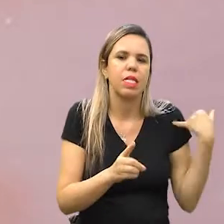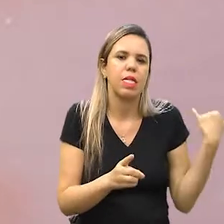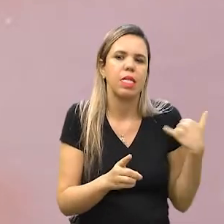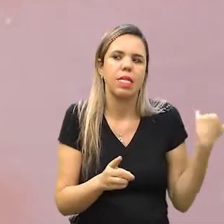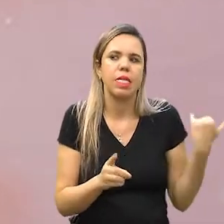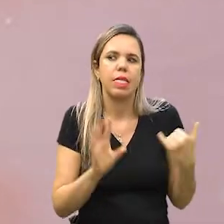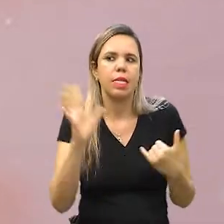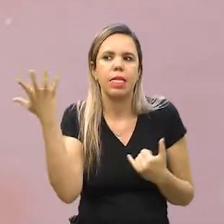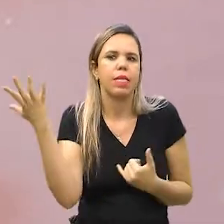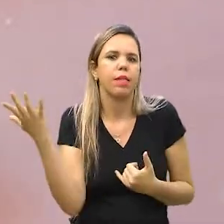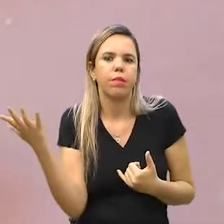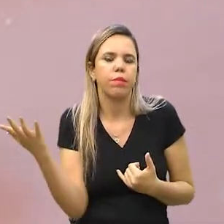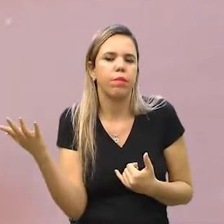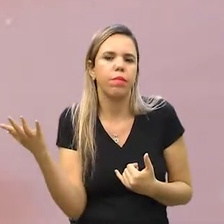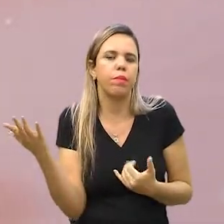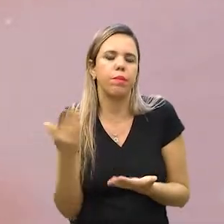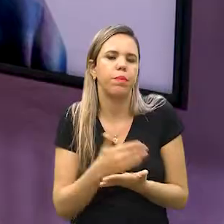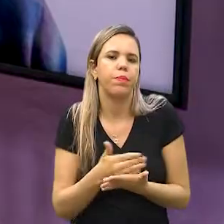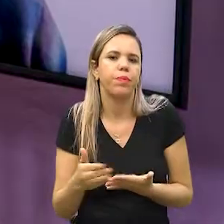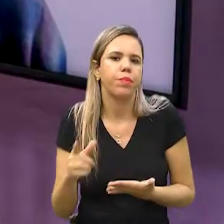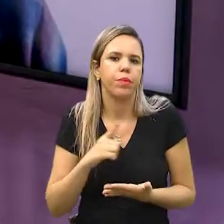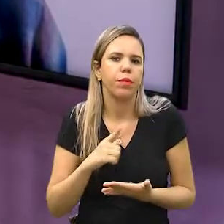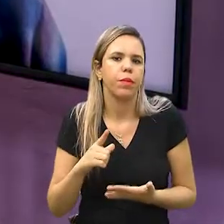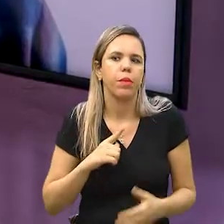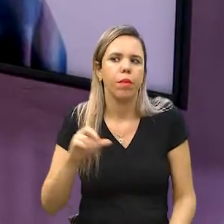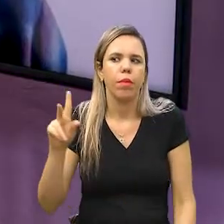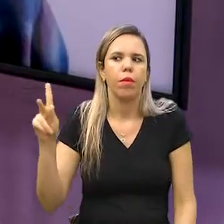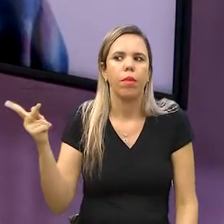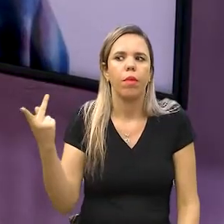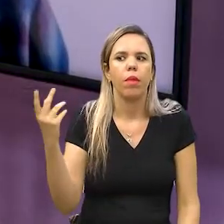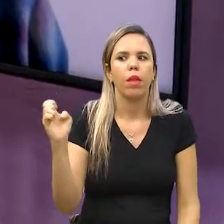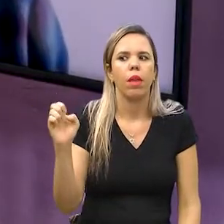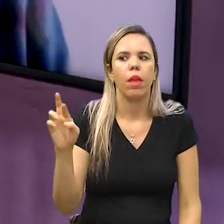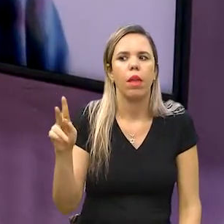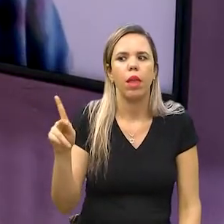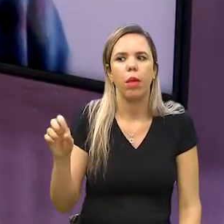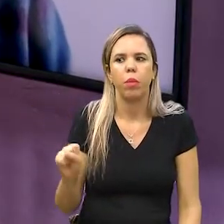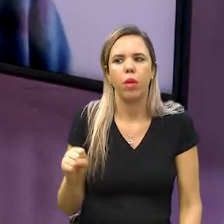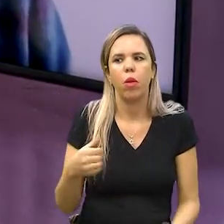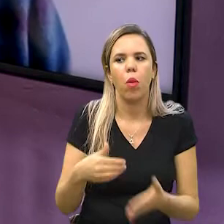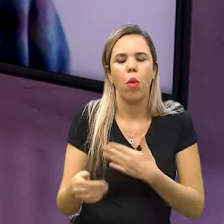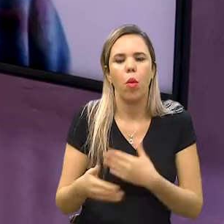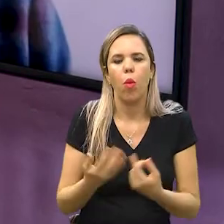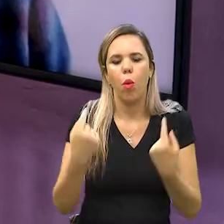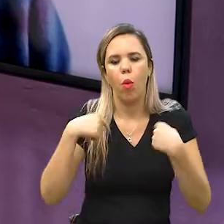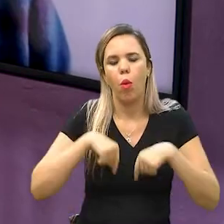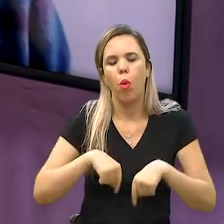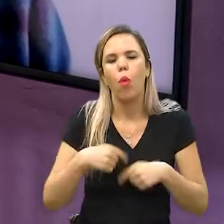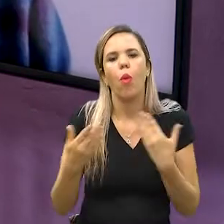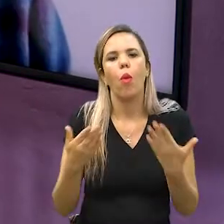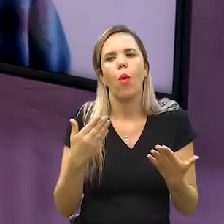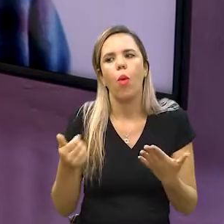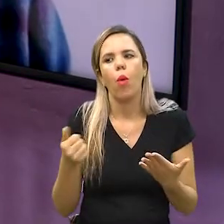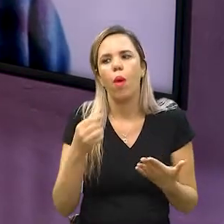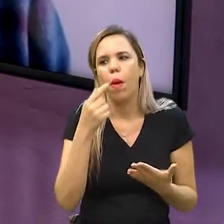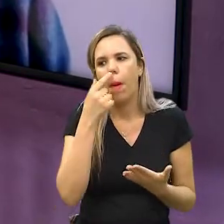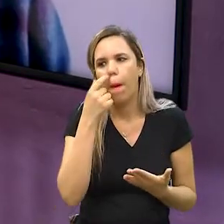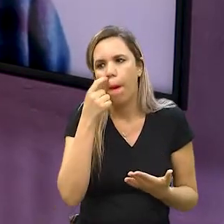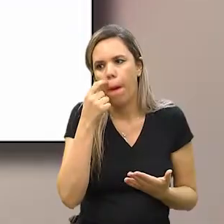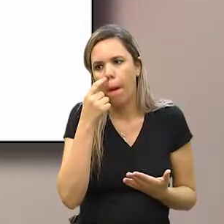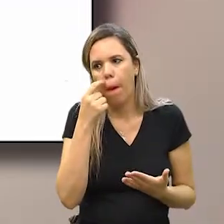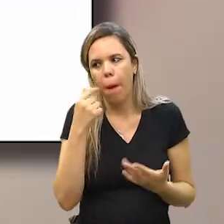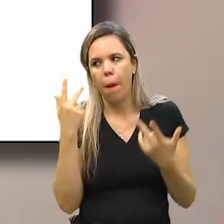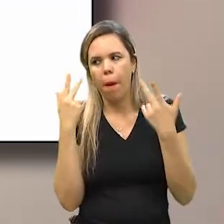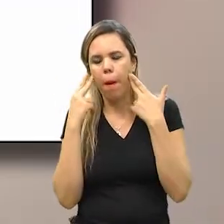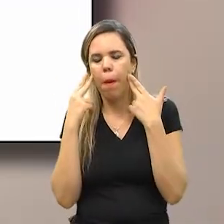faixa etária, de repente começa a ter a herpes zoster. Como que funciona? Pode aparecer em qualquer parte no corpo? Quais são os primeiros